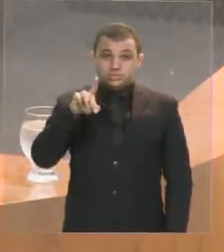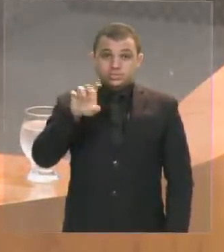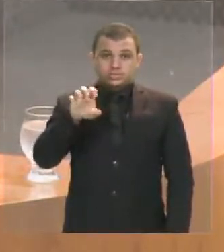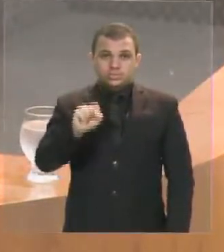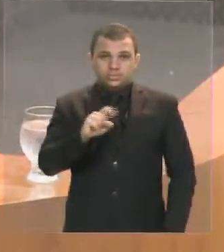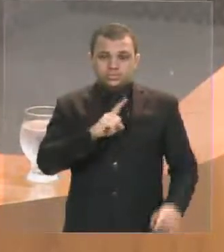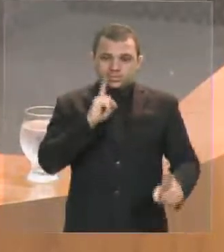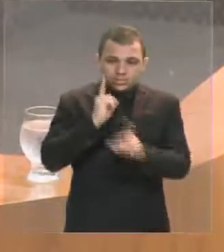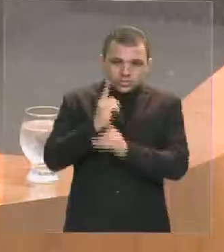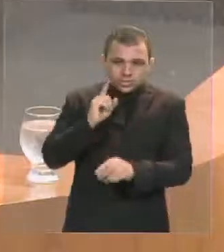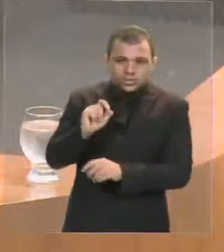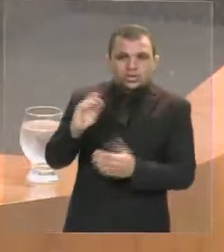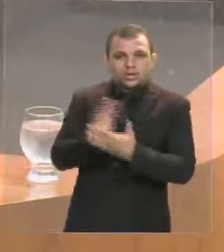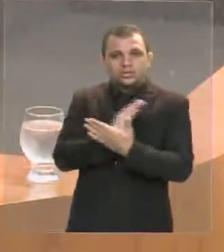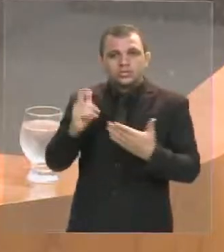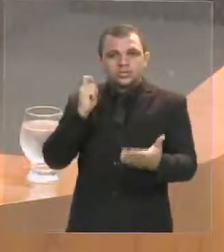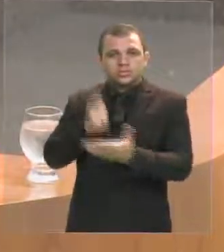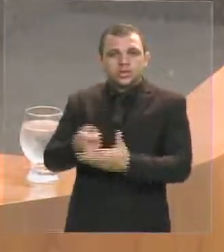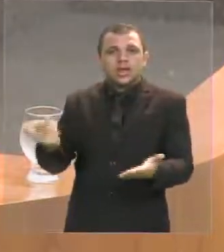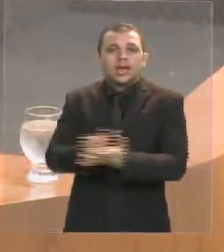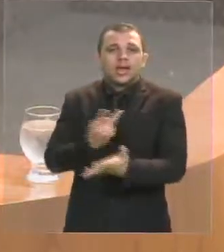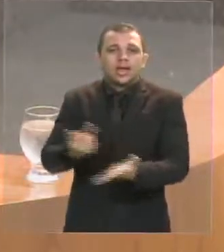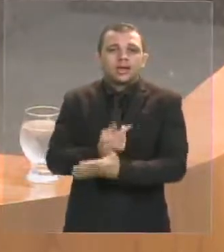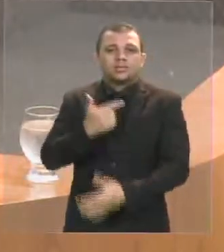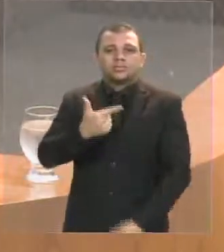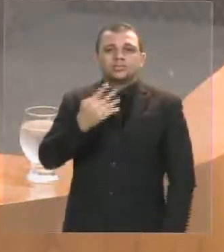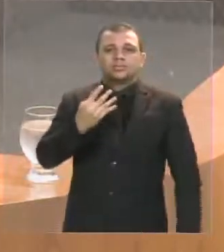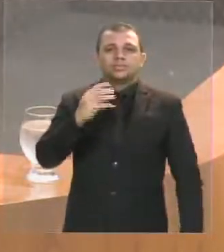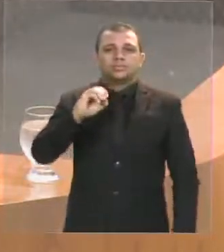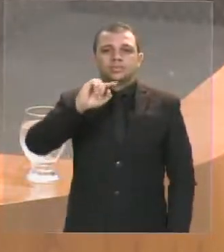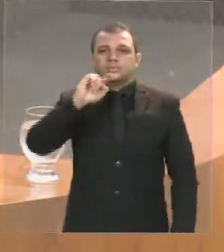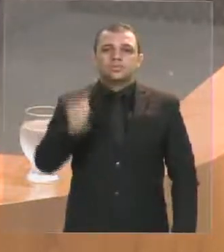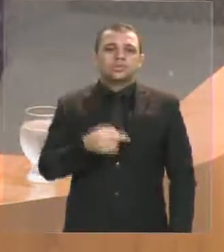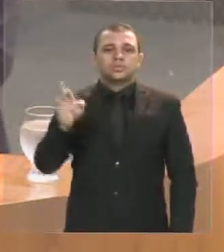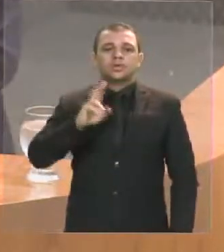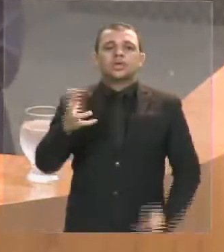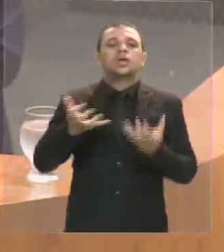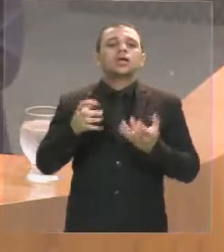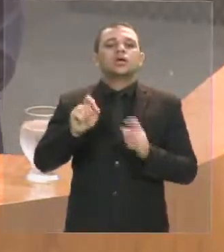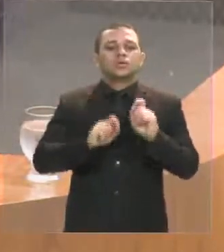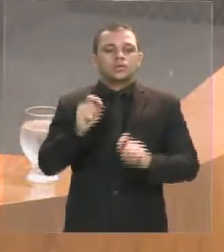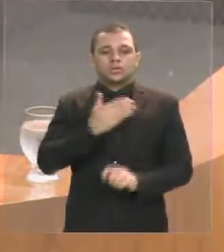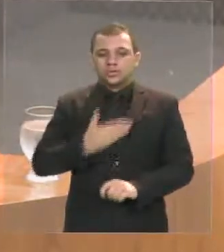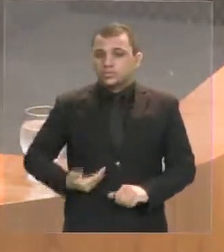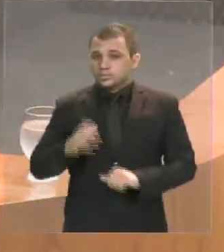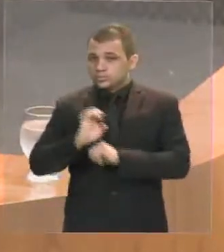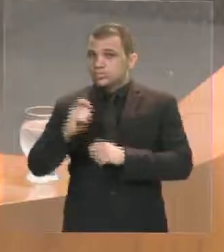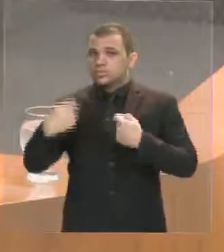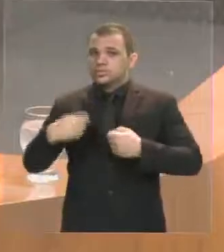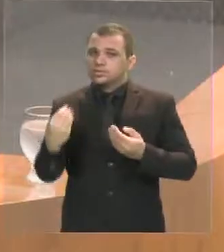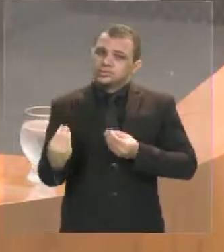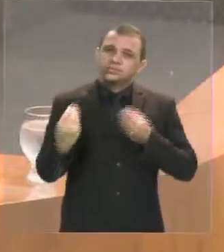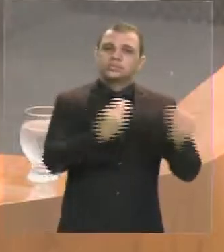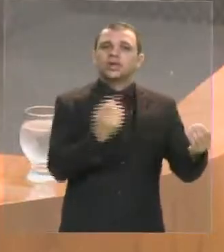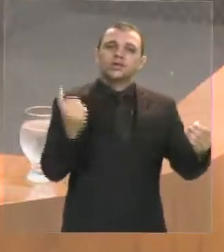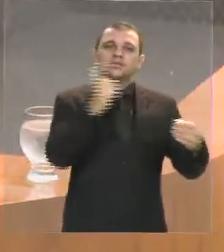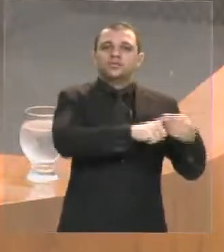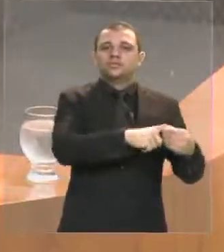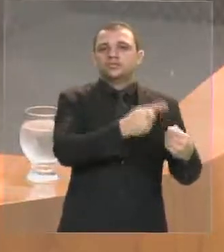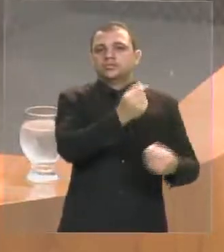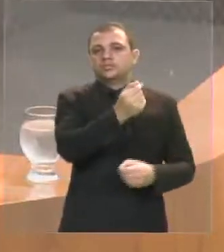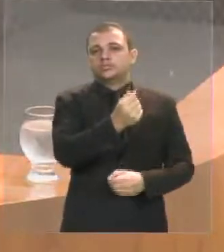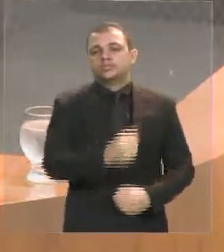identificou pagamentos irregulares de 240 milhões e queria que o Estado devolvesse esse recurso.